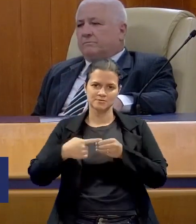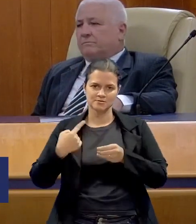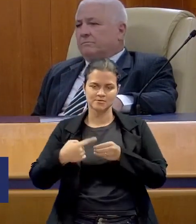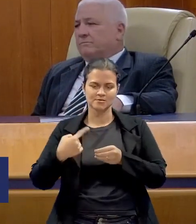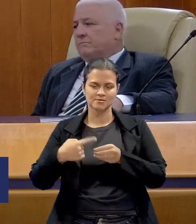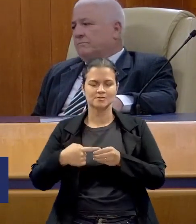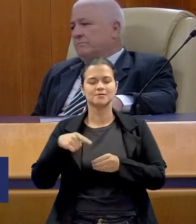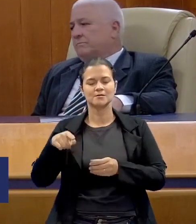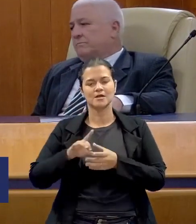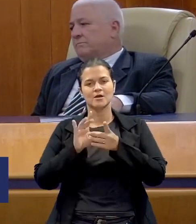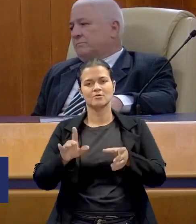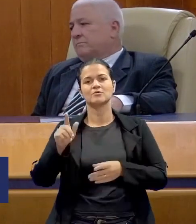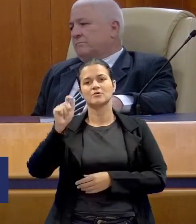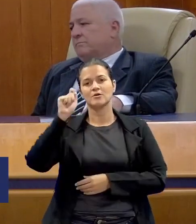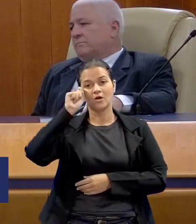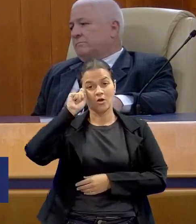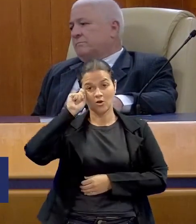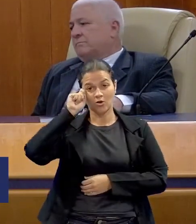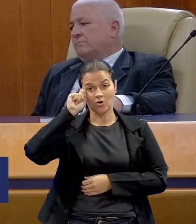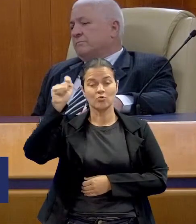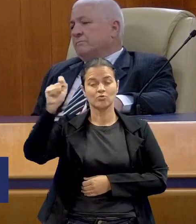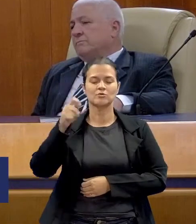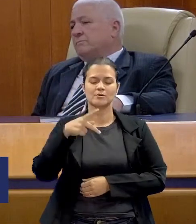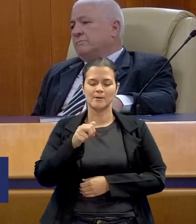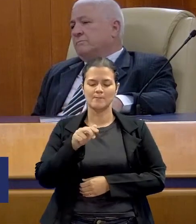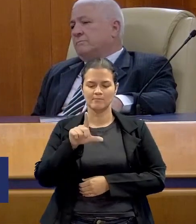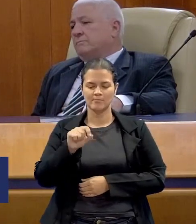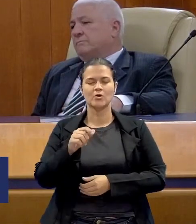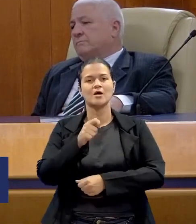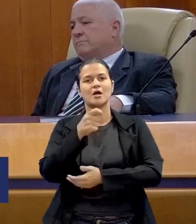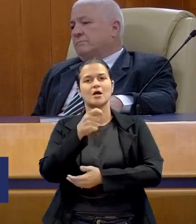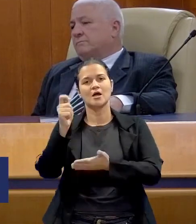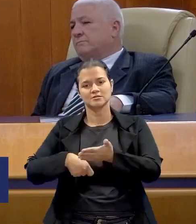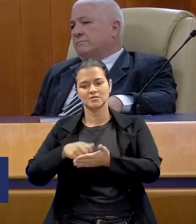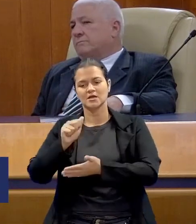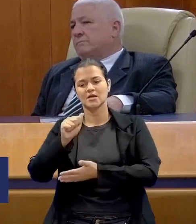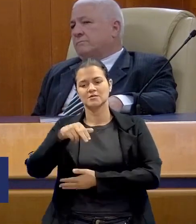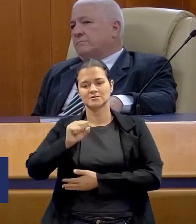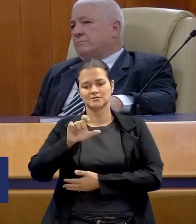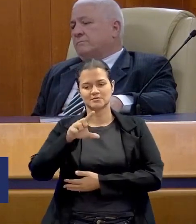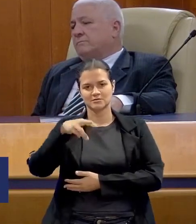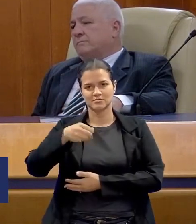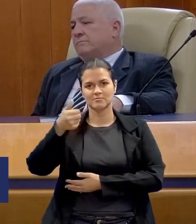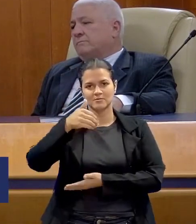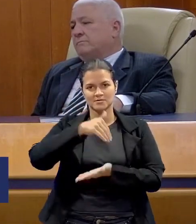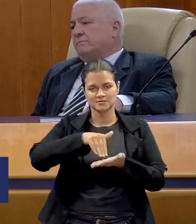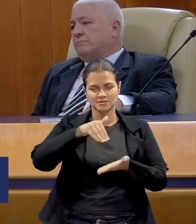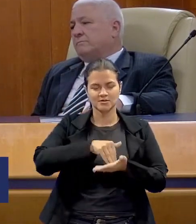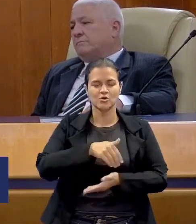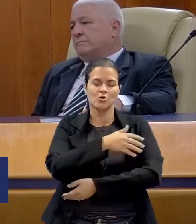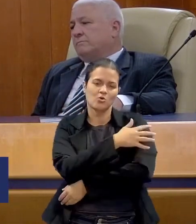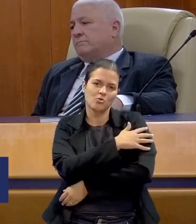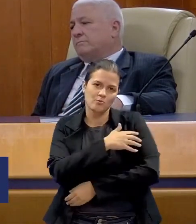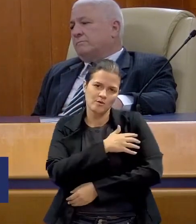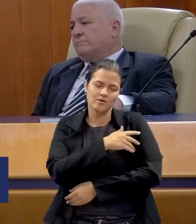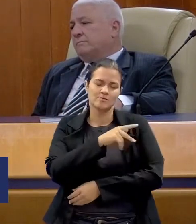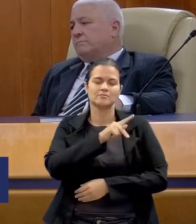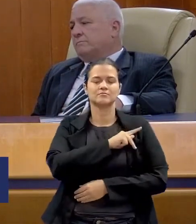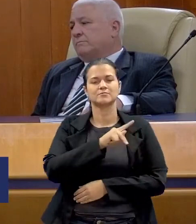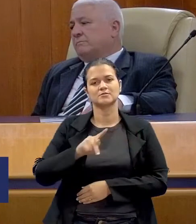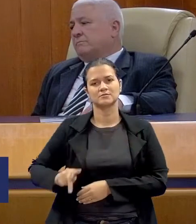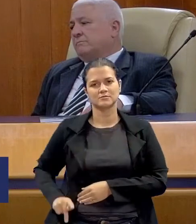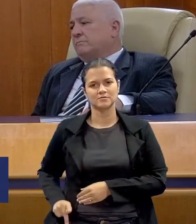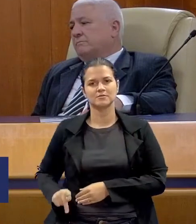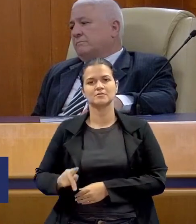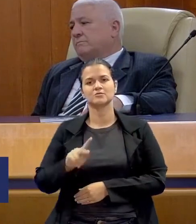de autoria do vereador Paulo Magalhães, assinado pelo vereador Anselmo Pereira, primeiro secretário, Omar Policarpo, presidente,